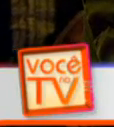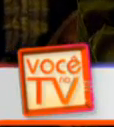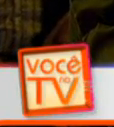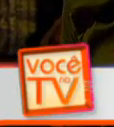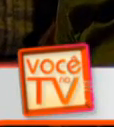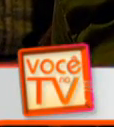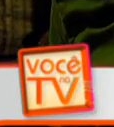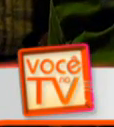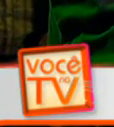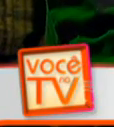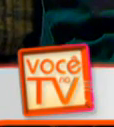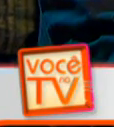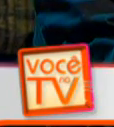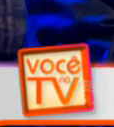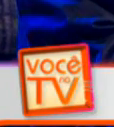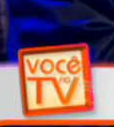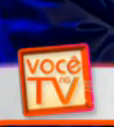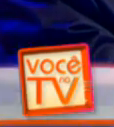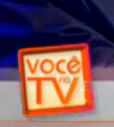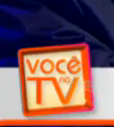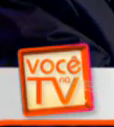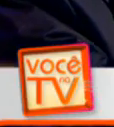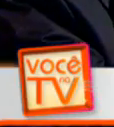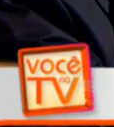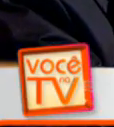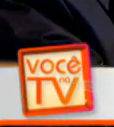quanta saudade eu tenho de ti.